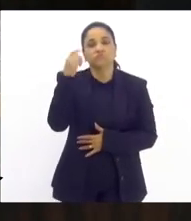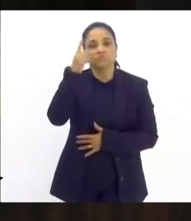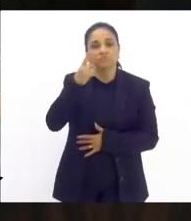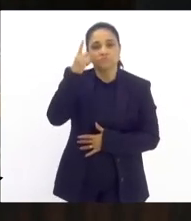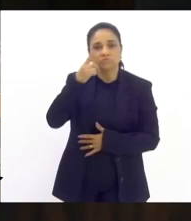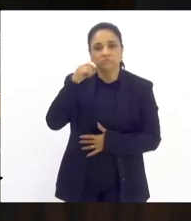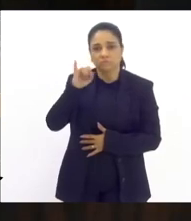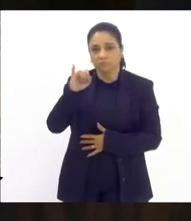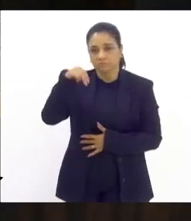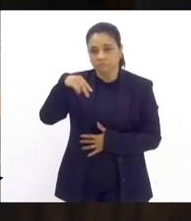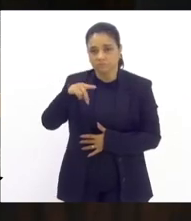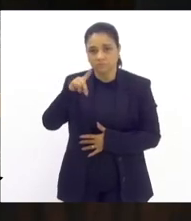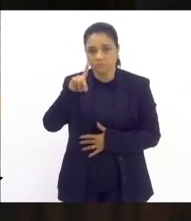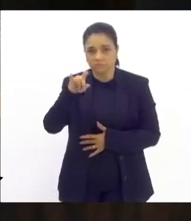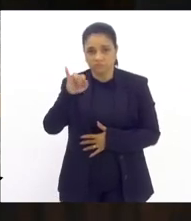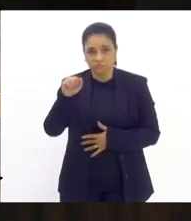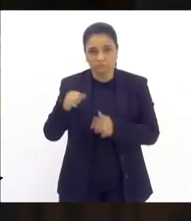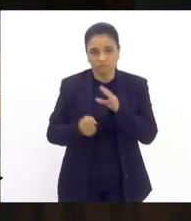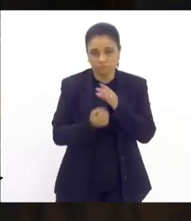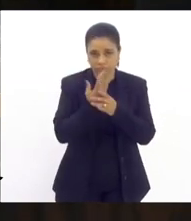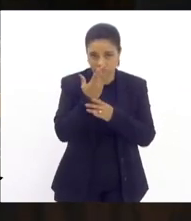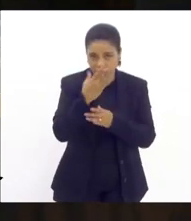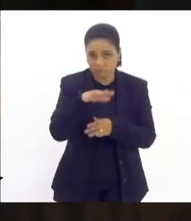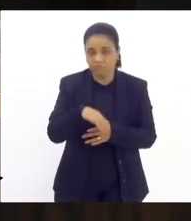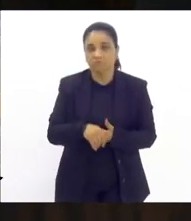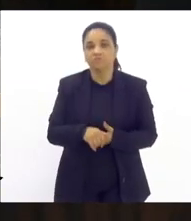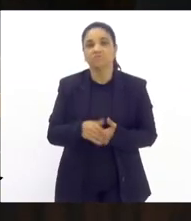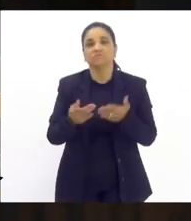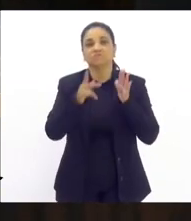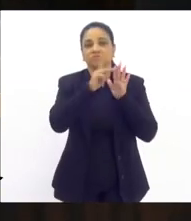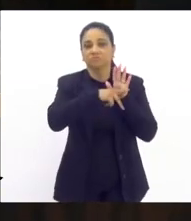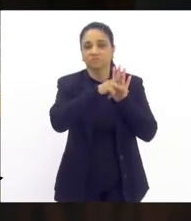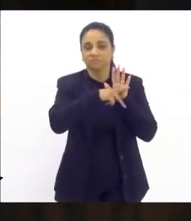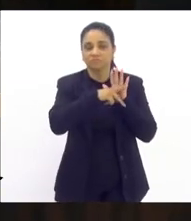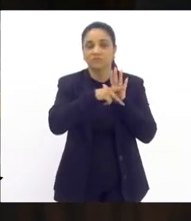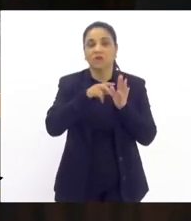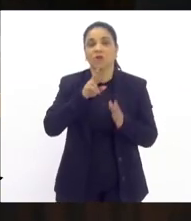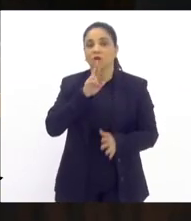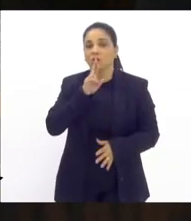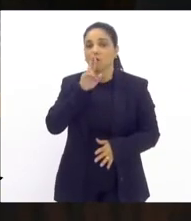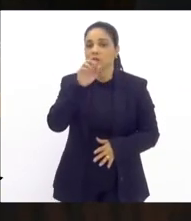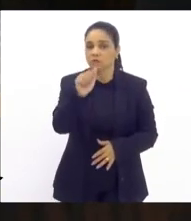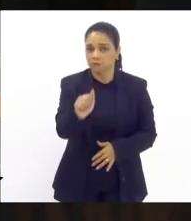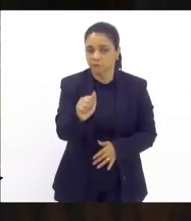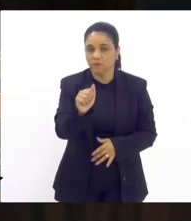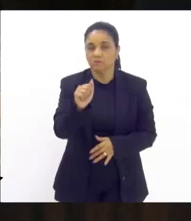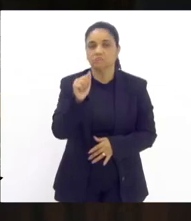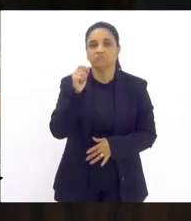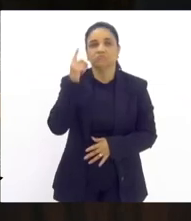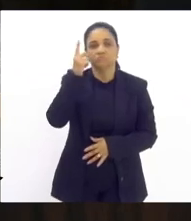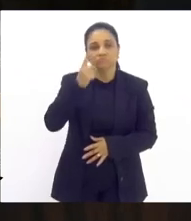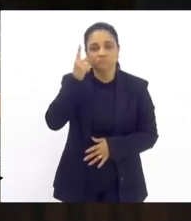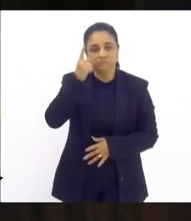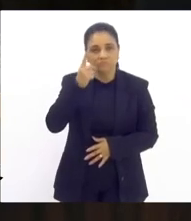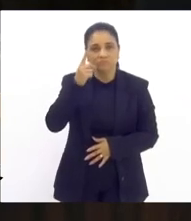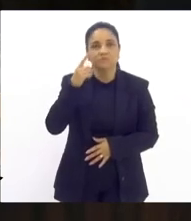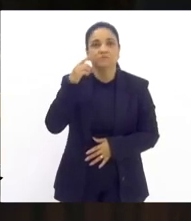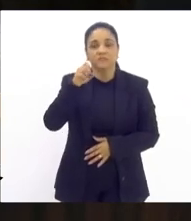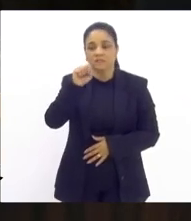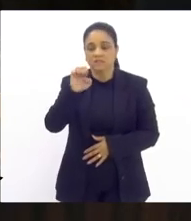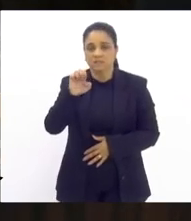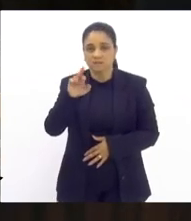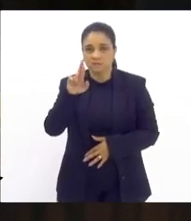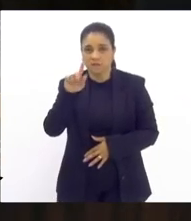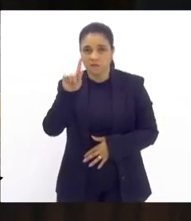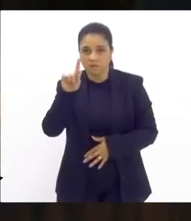índia armelau nosso Rodrigo Rodrigo Amorim Doutor Serginho que autoriza o